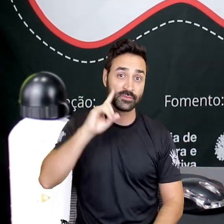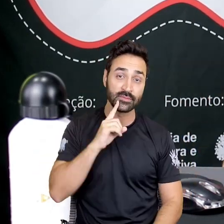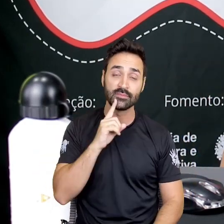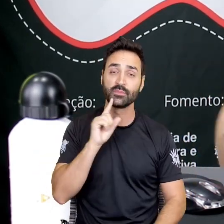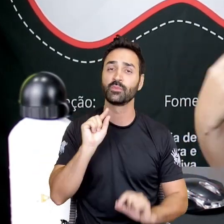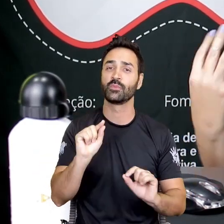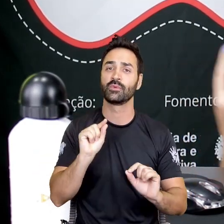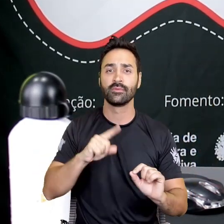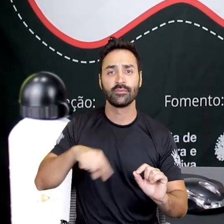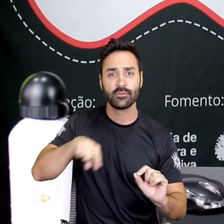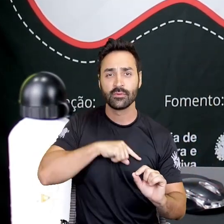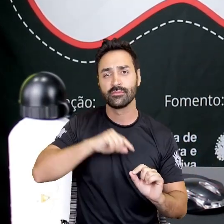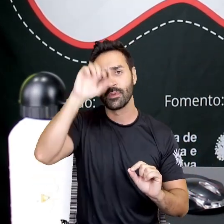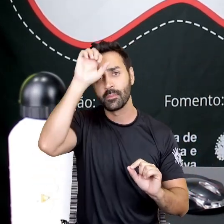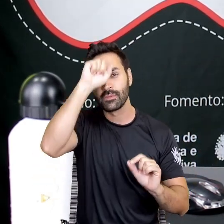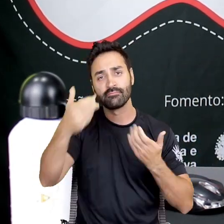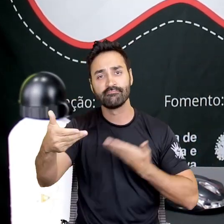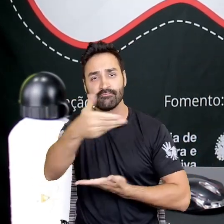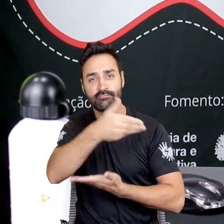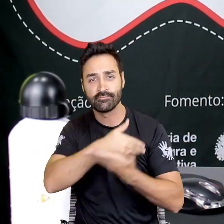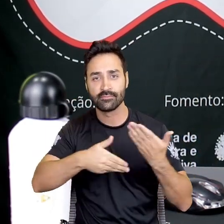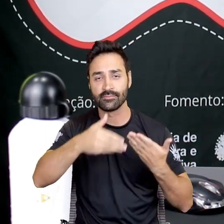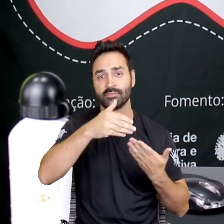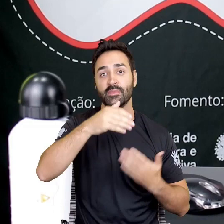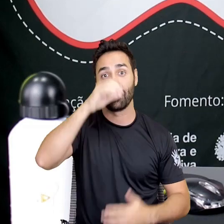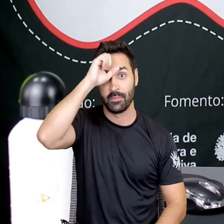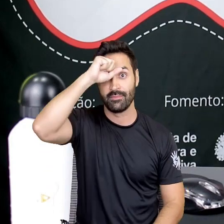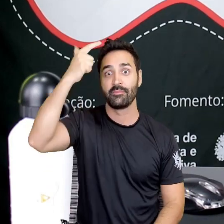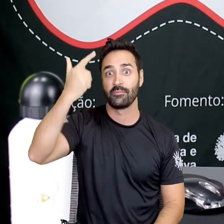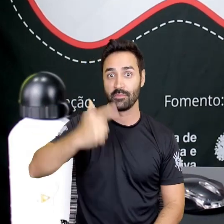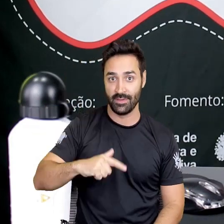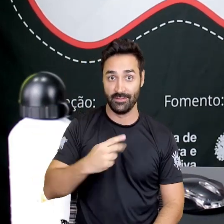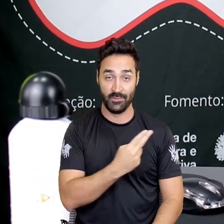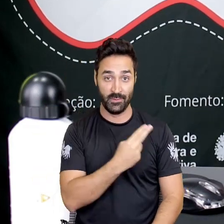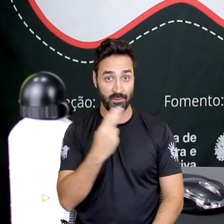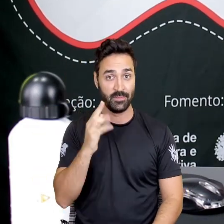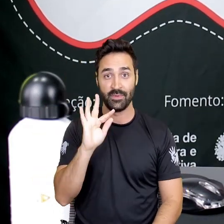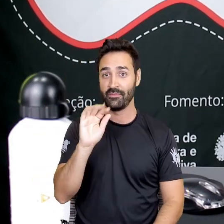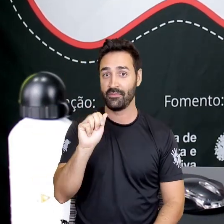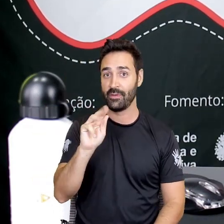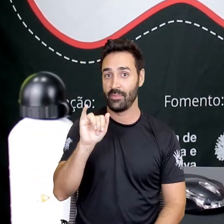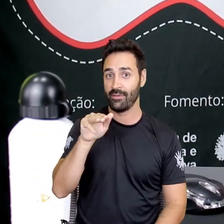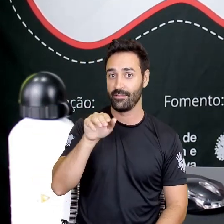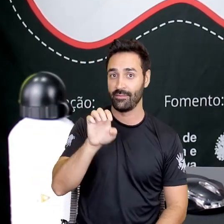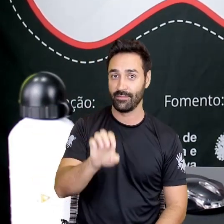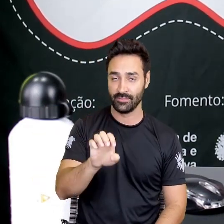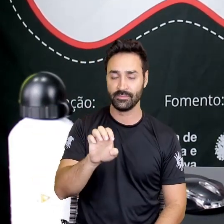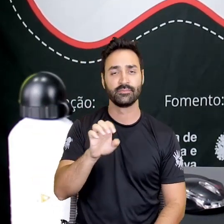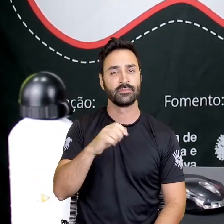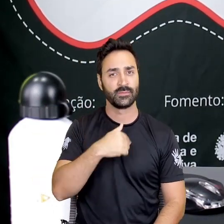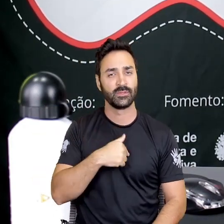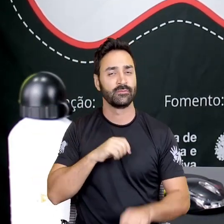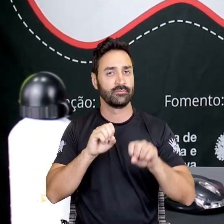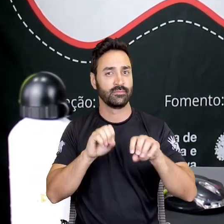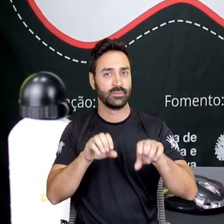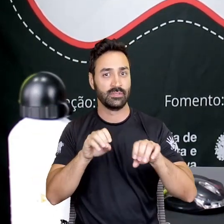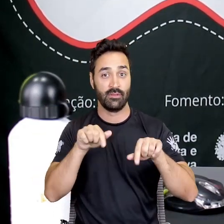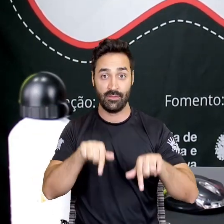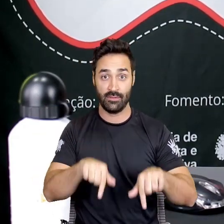poder interagir e conhecer um pouquinho mais. Como eu falei, meu nome é Fabiane, eu vou seguir com vocês nesse